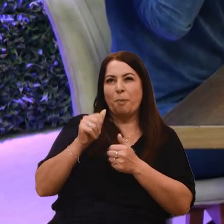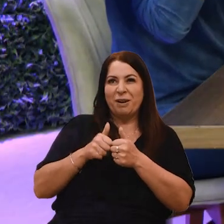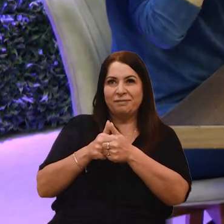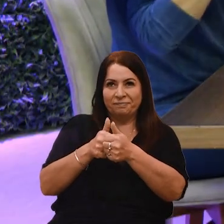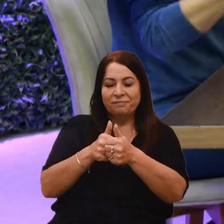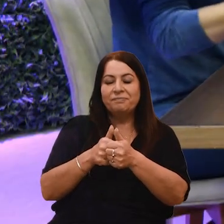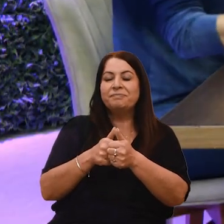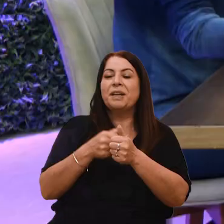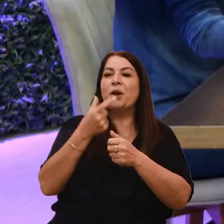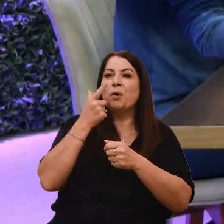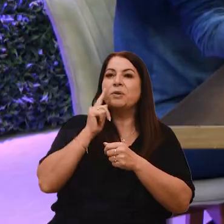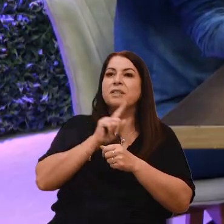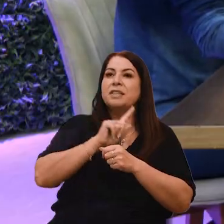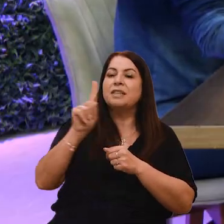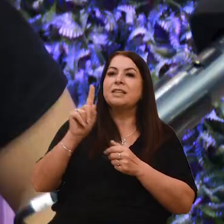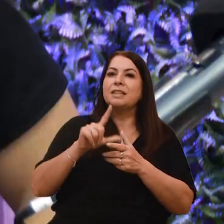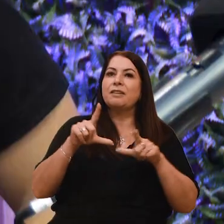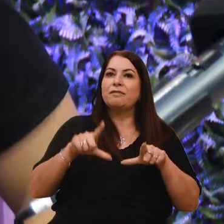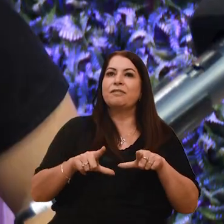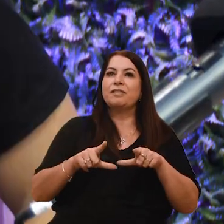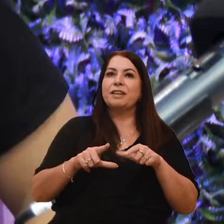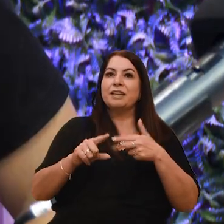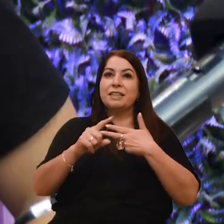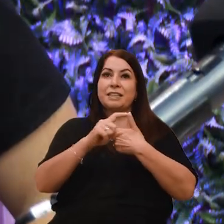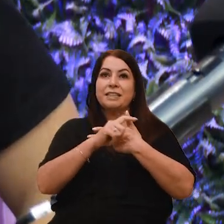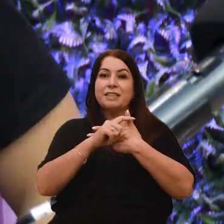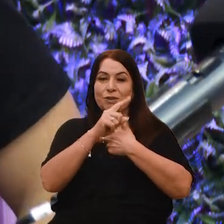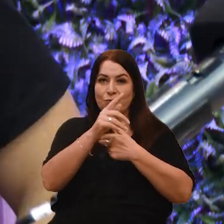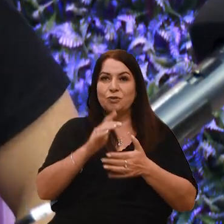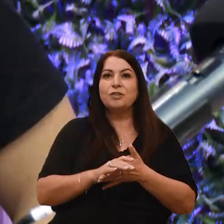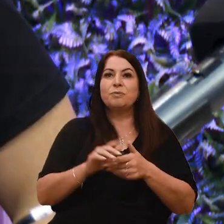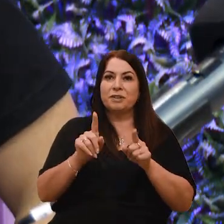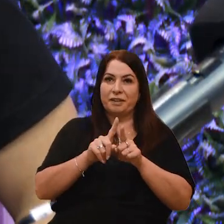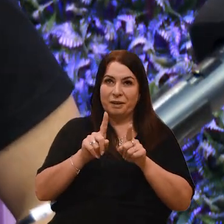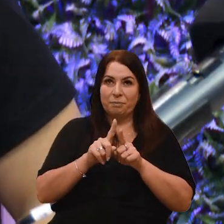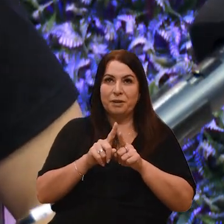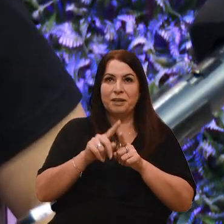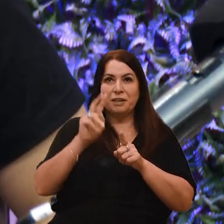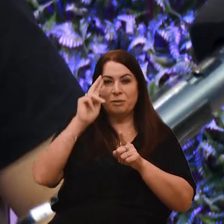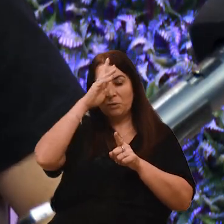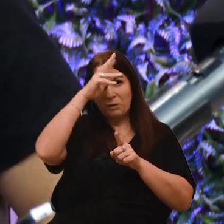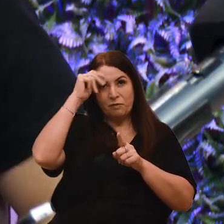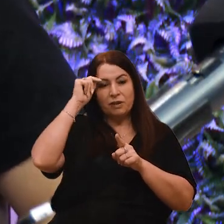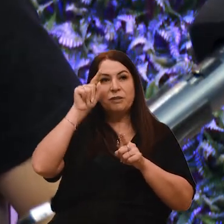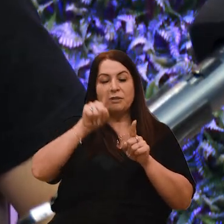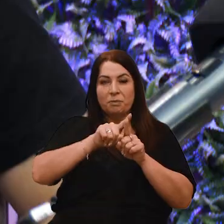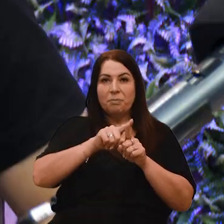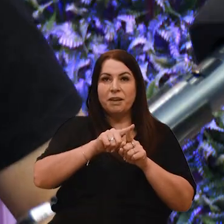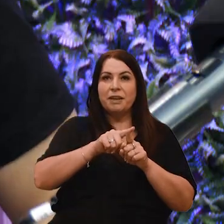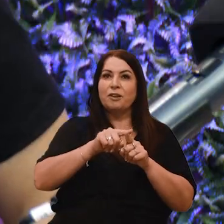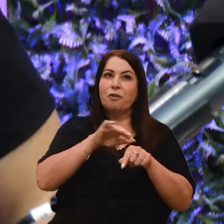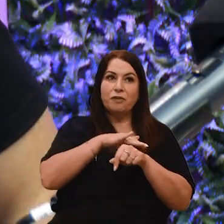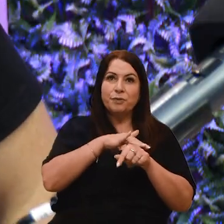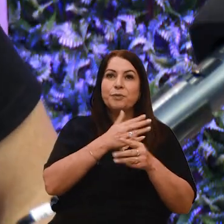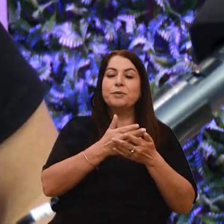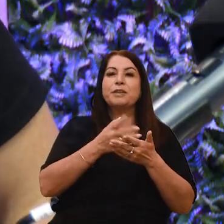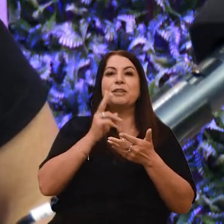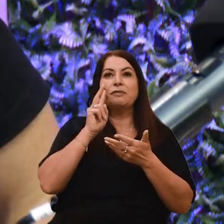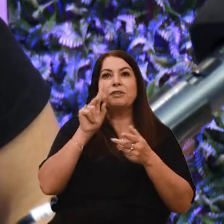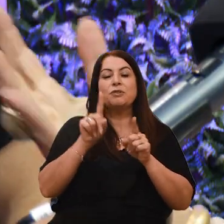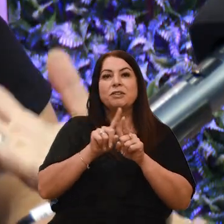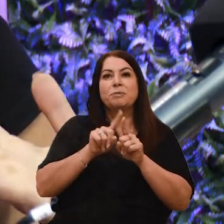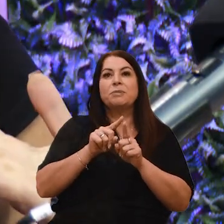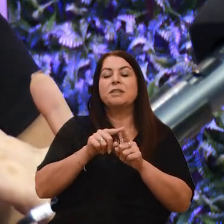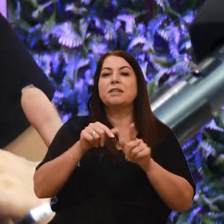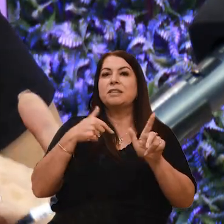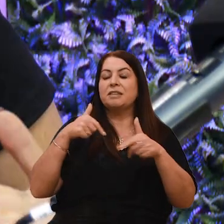nós conseguimos levar eles no executivo. Isso. Também, o prefeito também recebeu. E eu vejo assim também, a